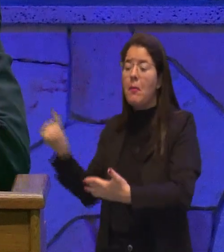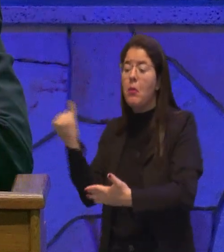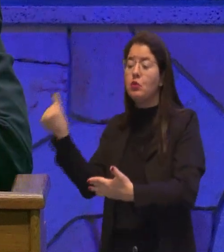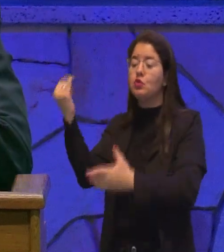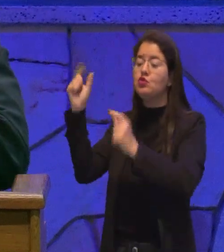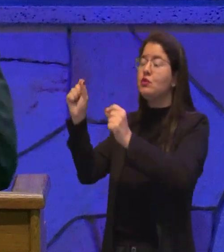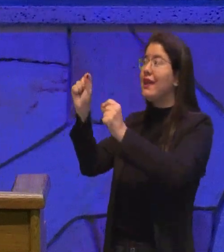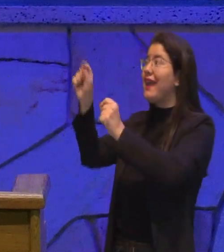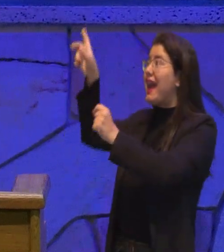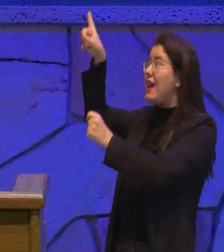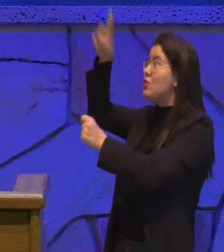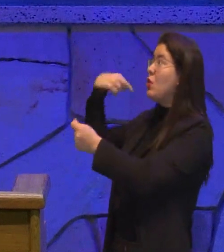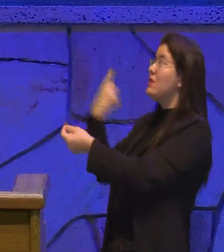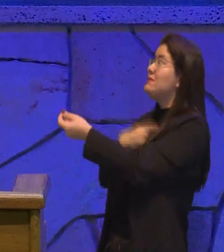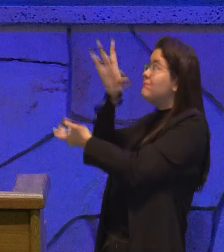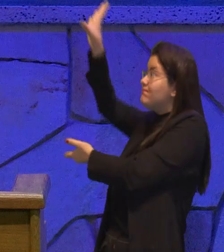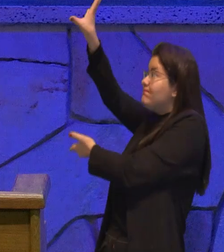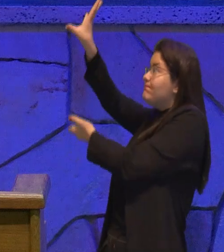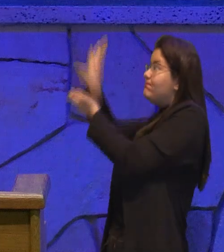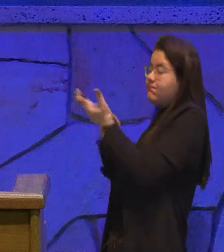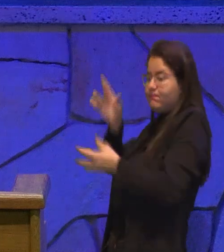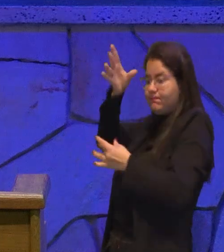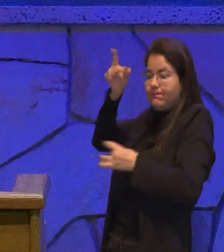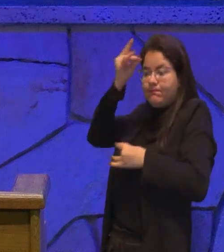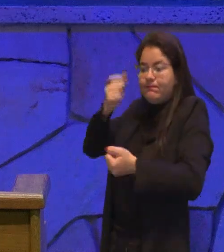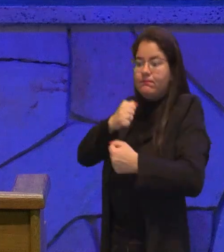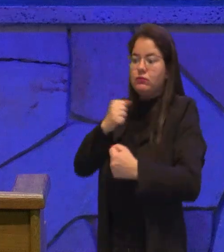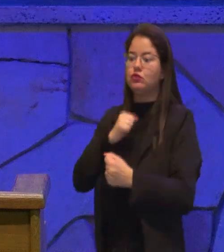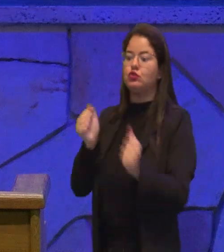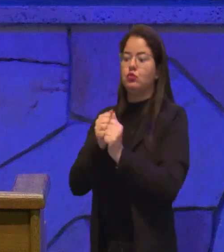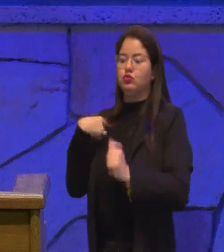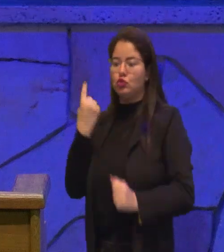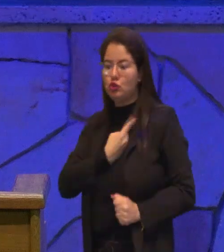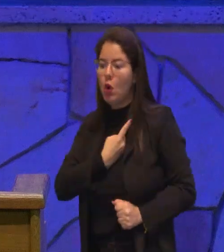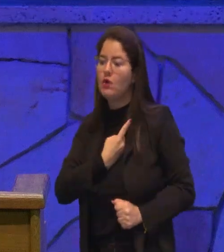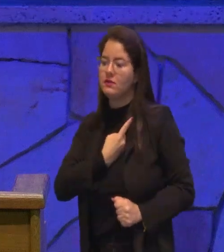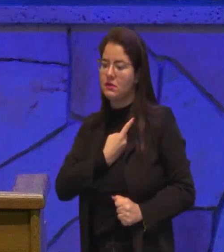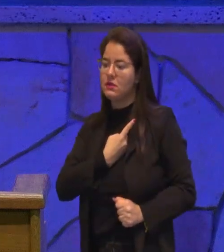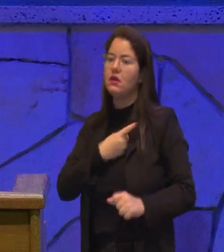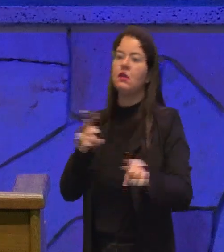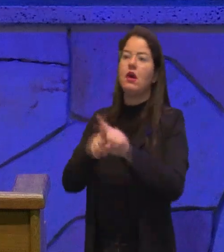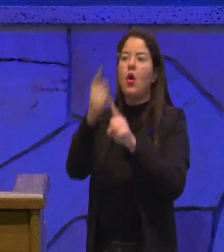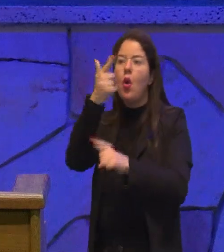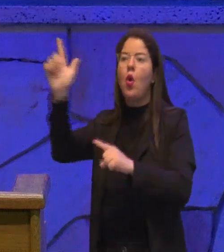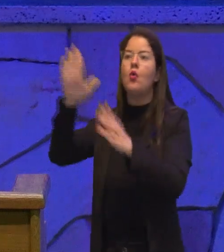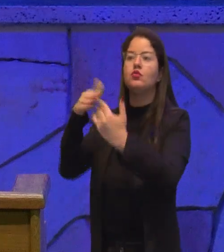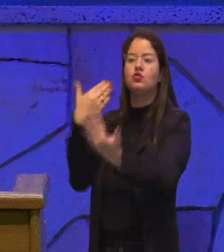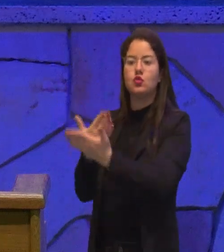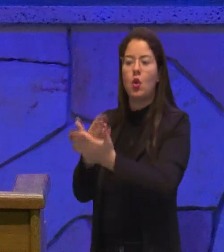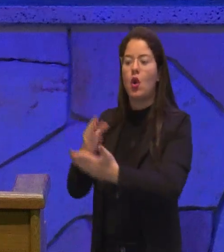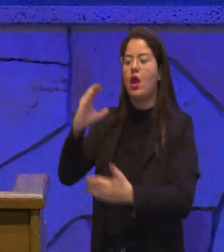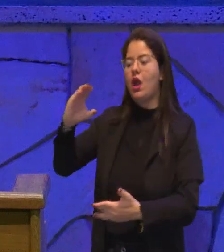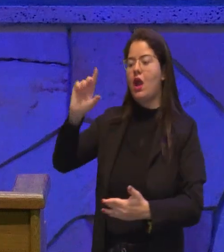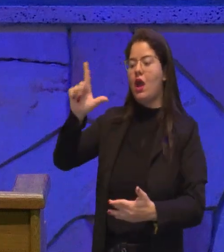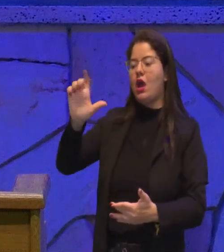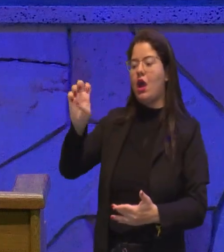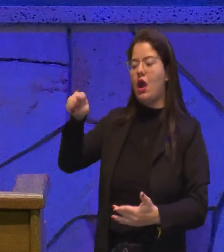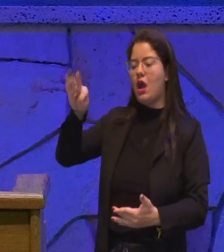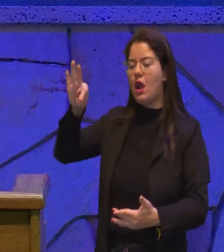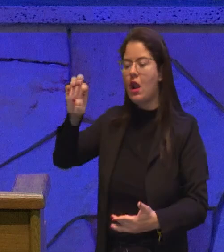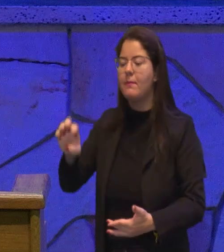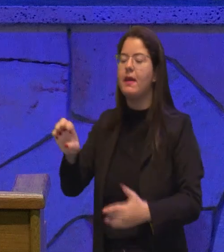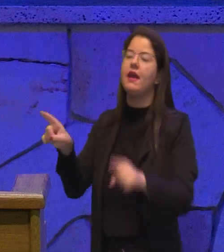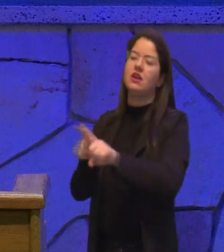de Deus em nós. Nós temos também uma outra escola, a escola de Alexandria, tendo como expoente Clemente, que também trata